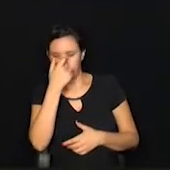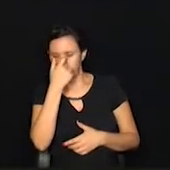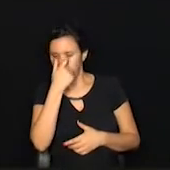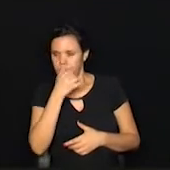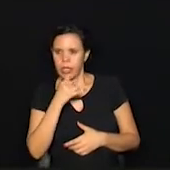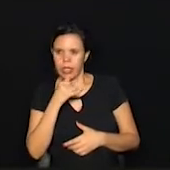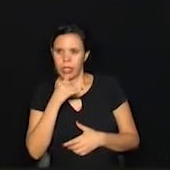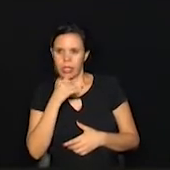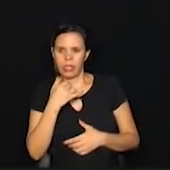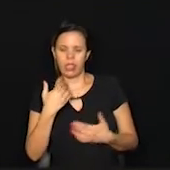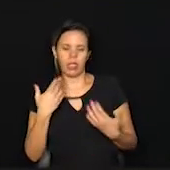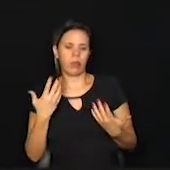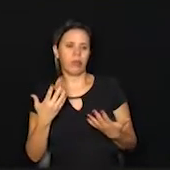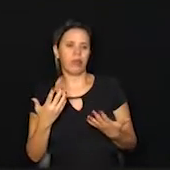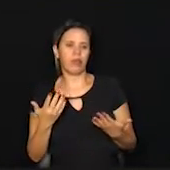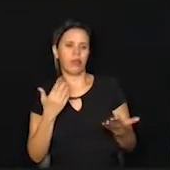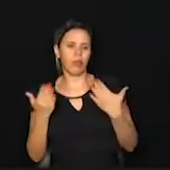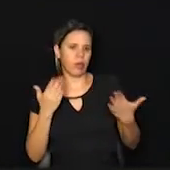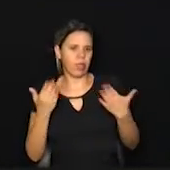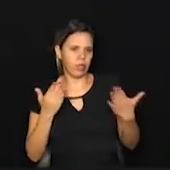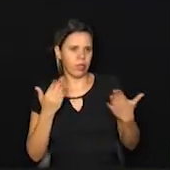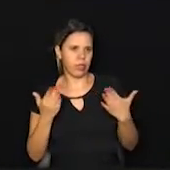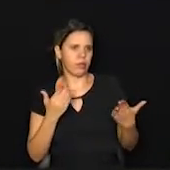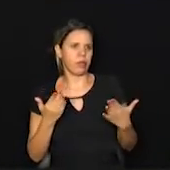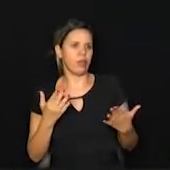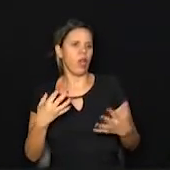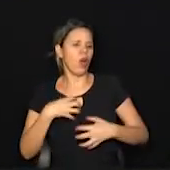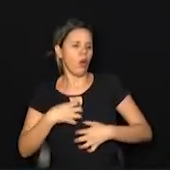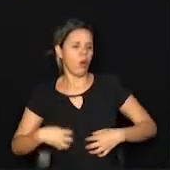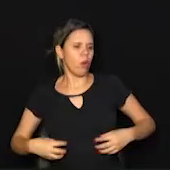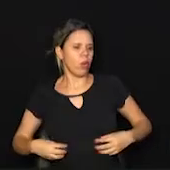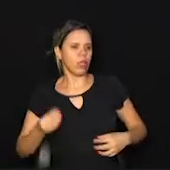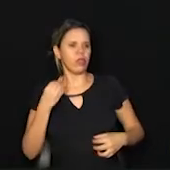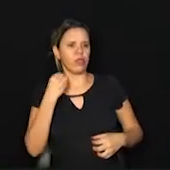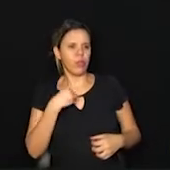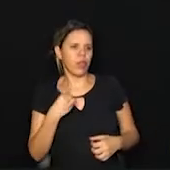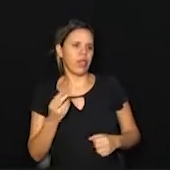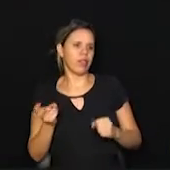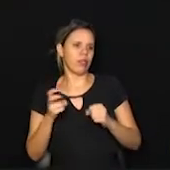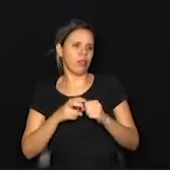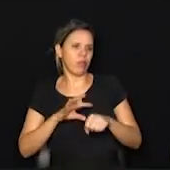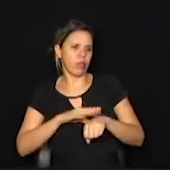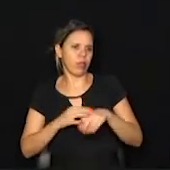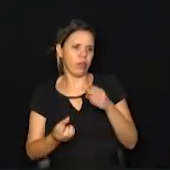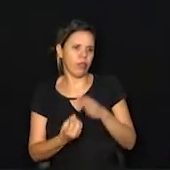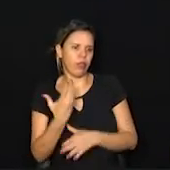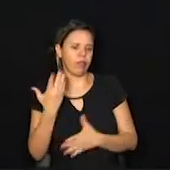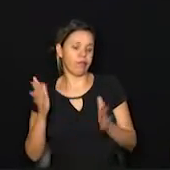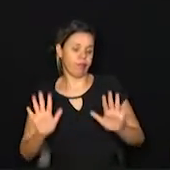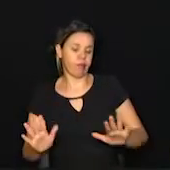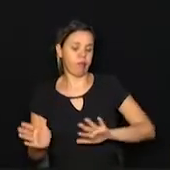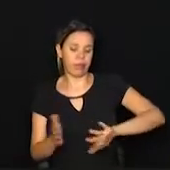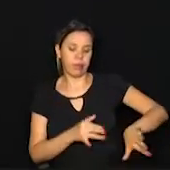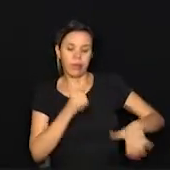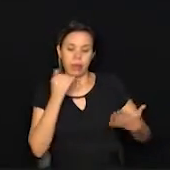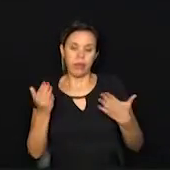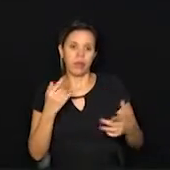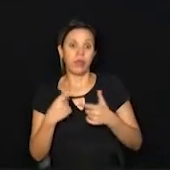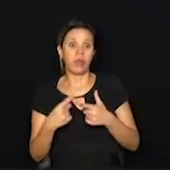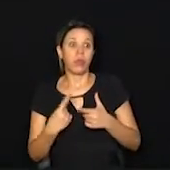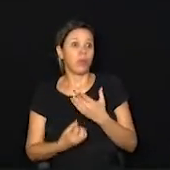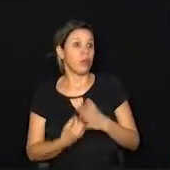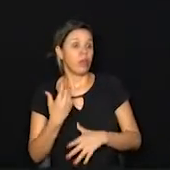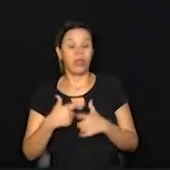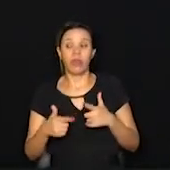enfraquece ele vem né doença auto-imune né Ele vem com tudo né então a gente deve se perguntar por que que esse troço